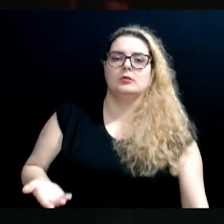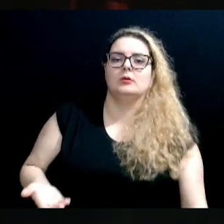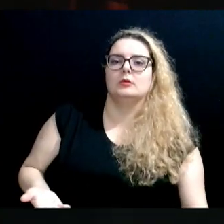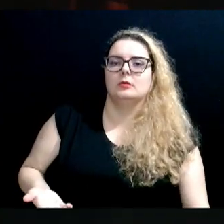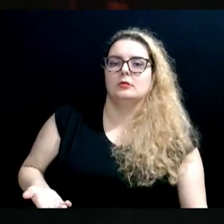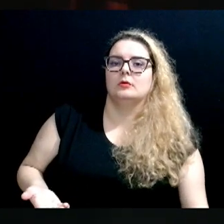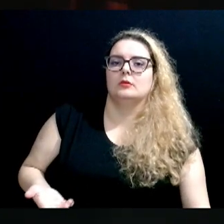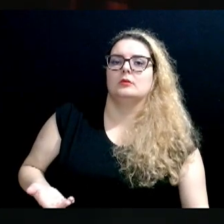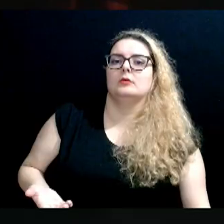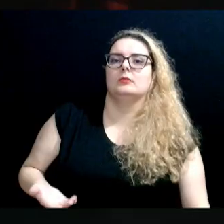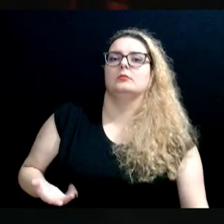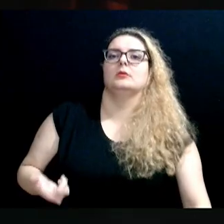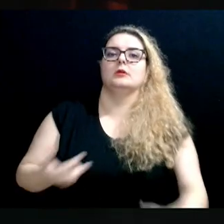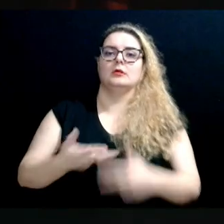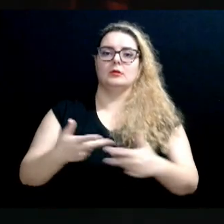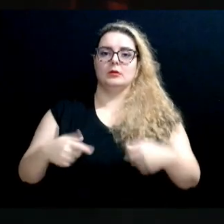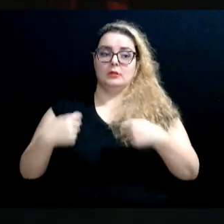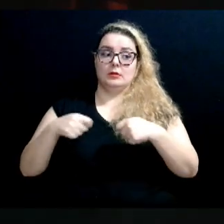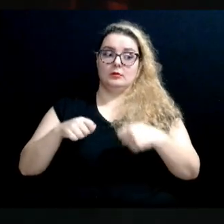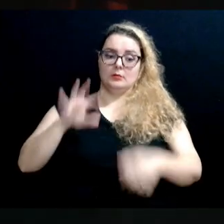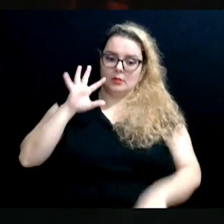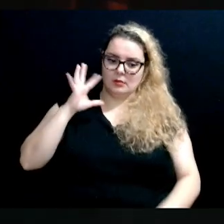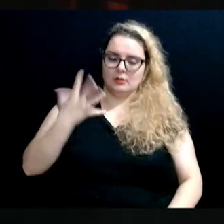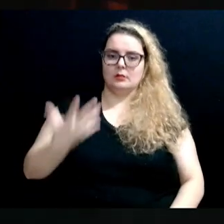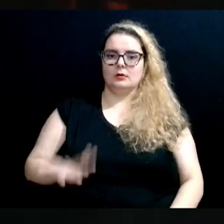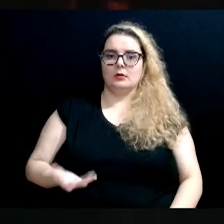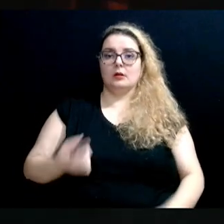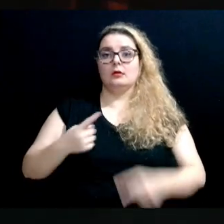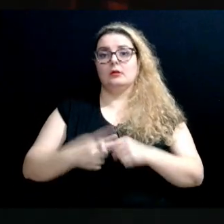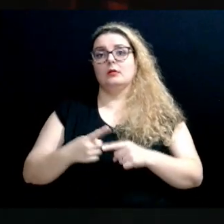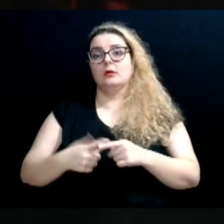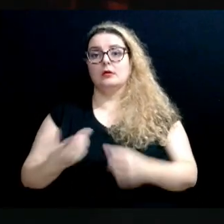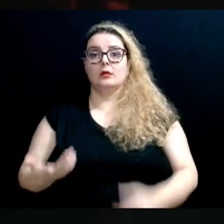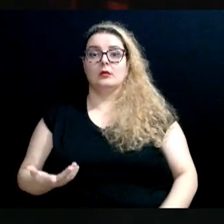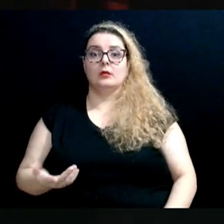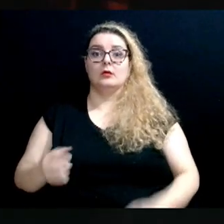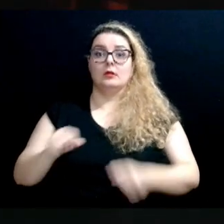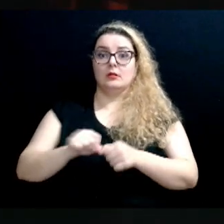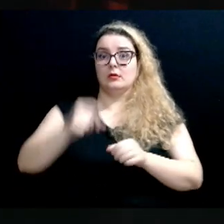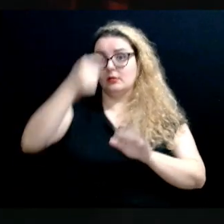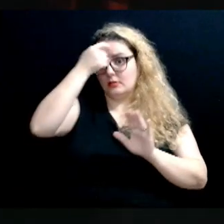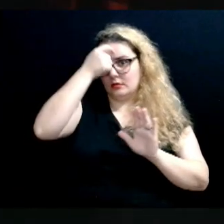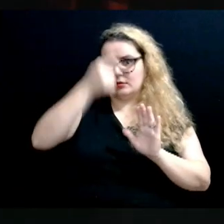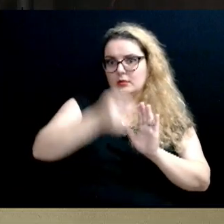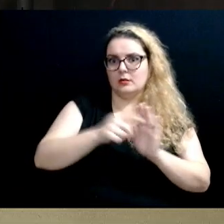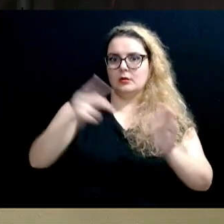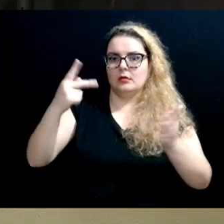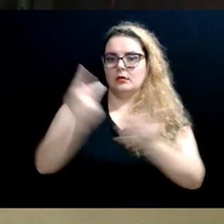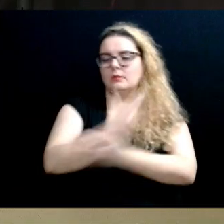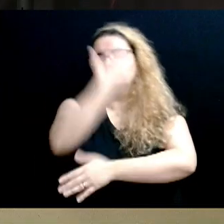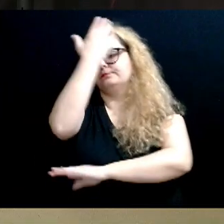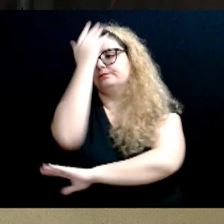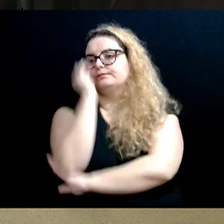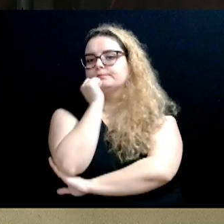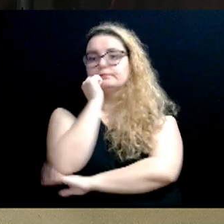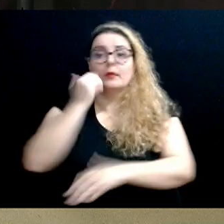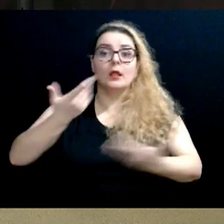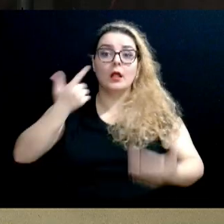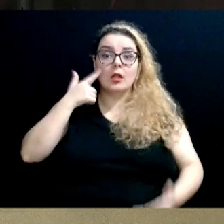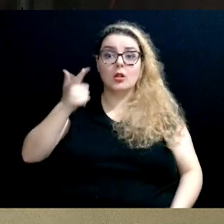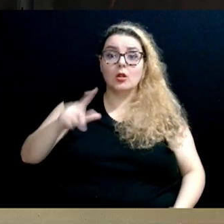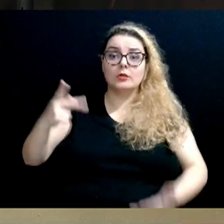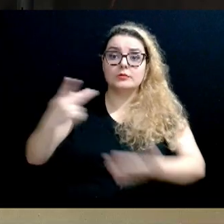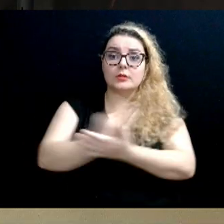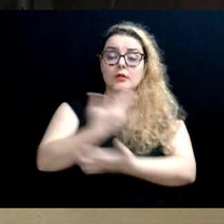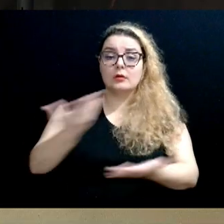forma que precisam sair, porque senão tem gente que fala assim: fiz com a inteligência artificial, errei. né? Claro que você errou. Você pegou, ela